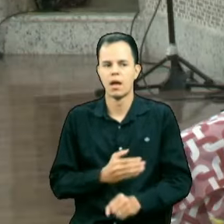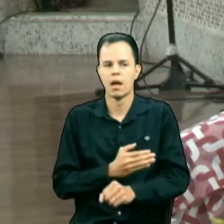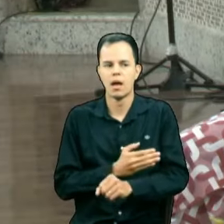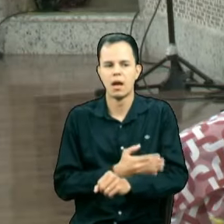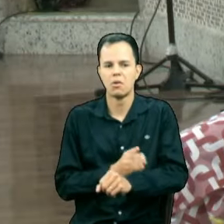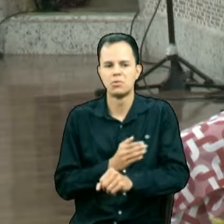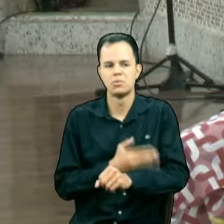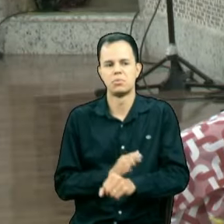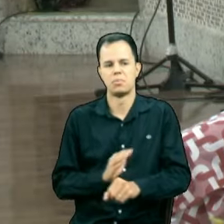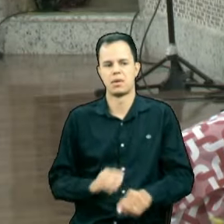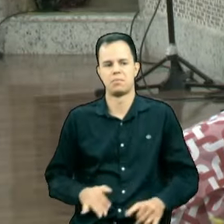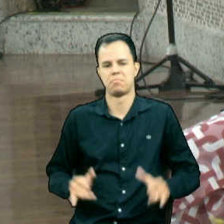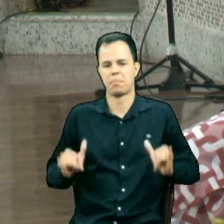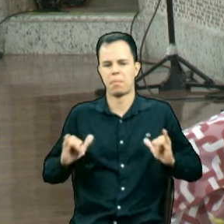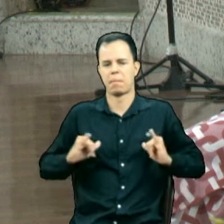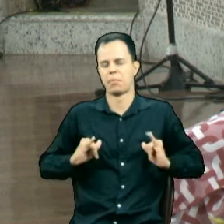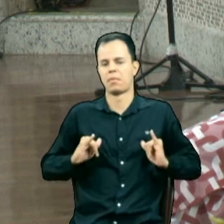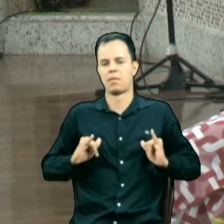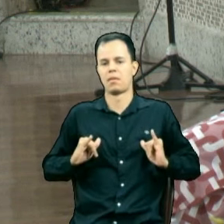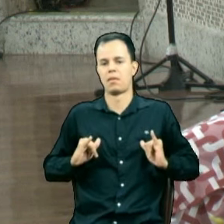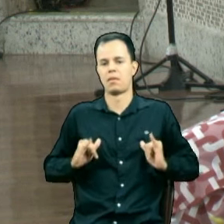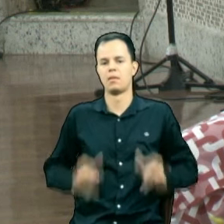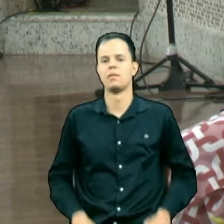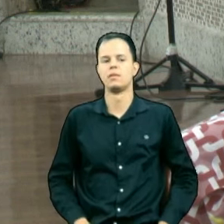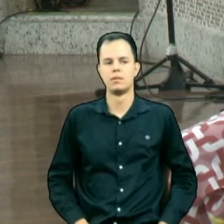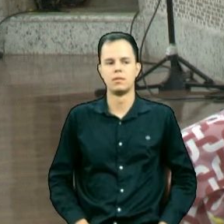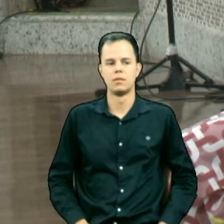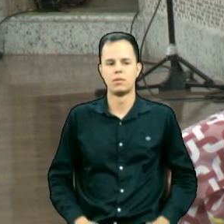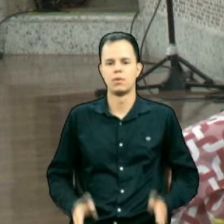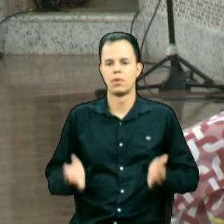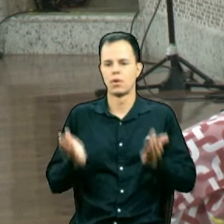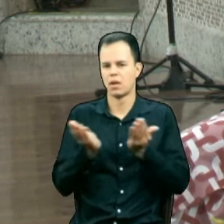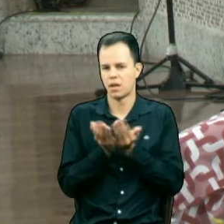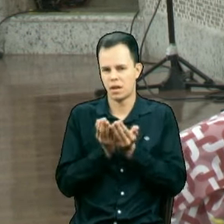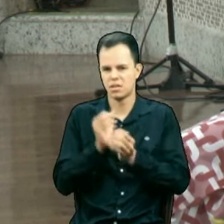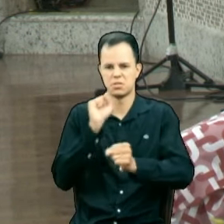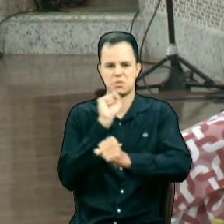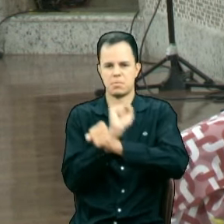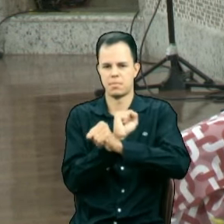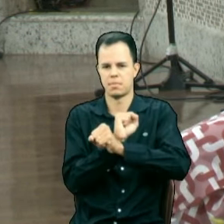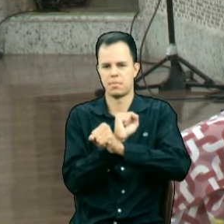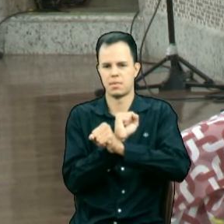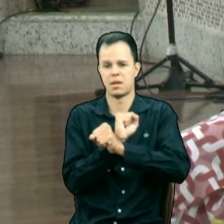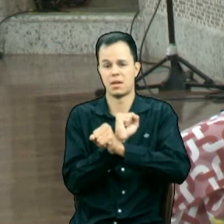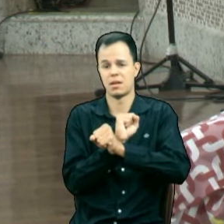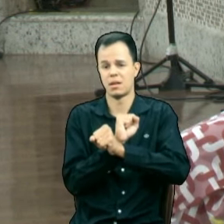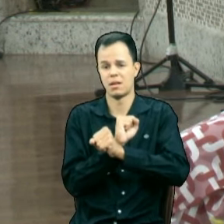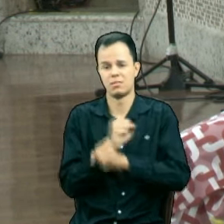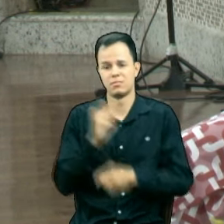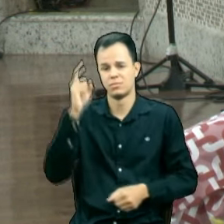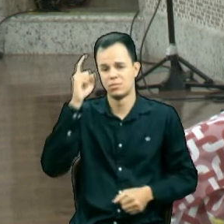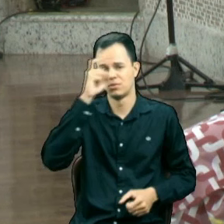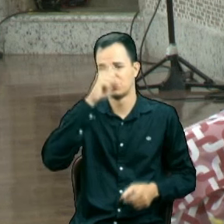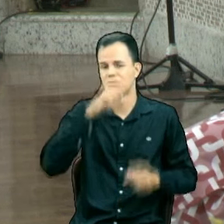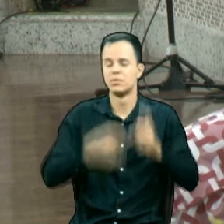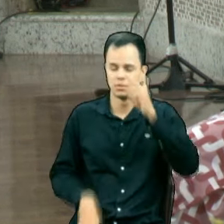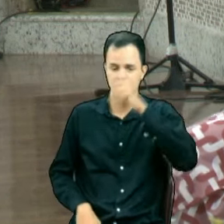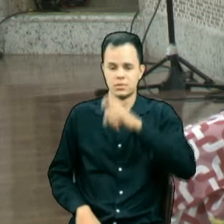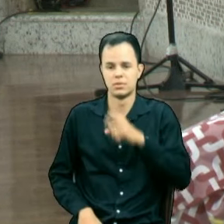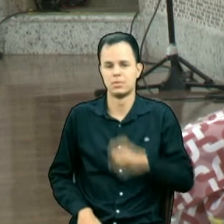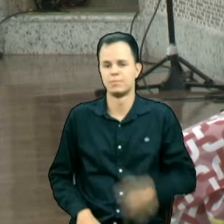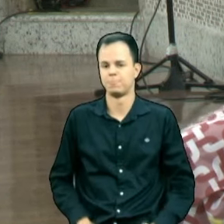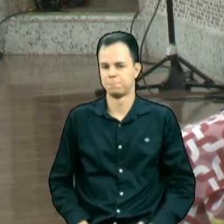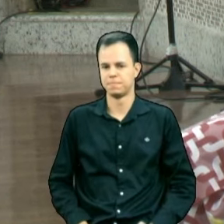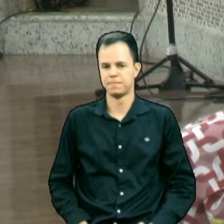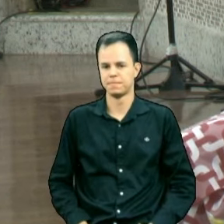e eu ponho um conformismo nos créditos é uma cómoda são todo mundo acomoda